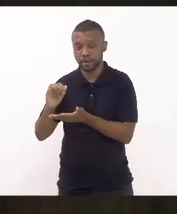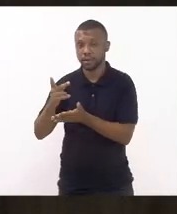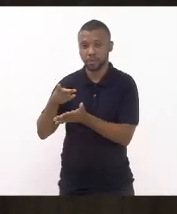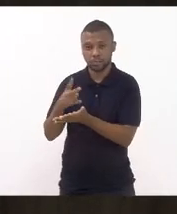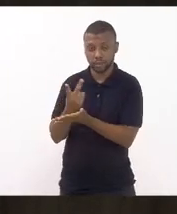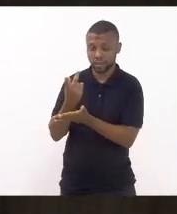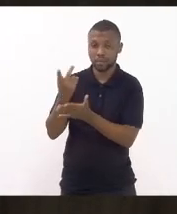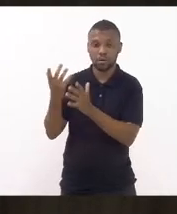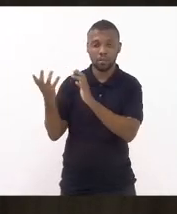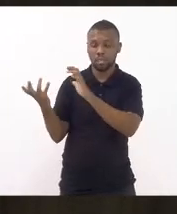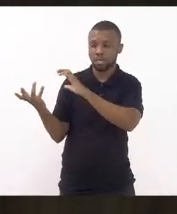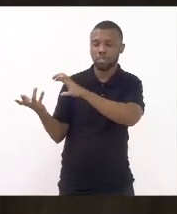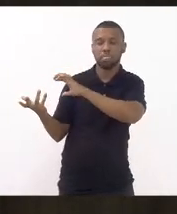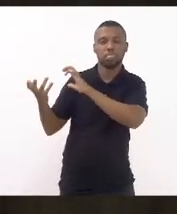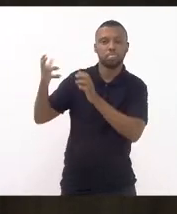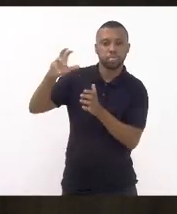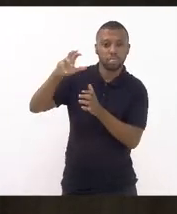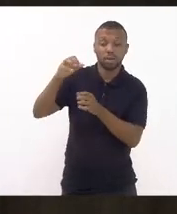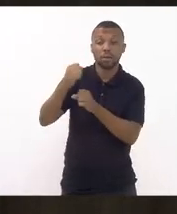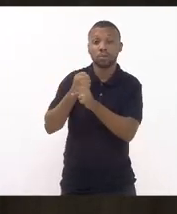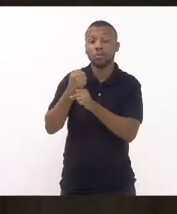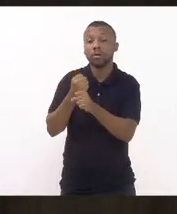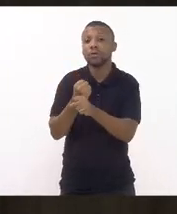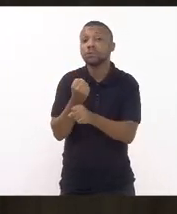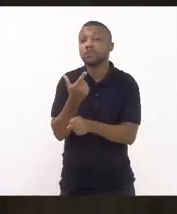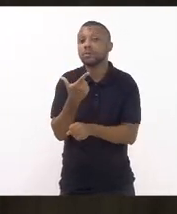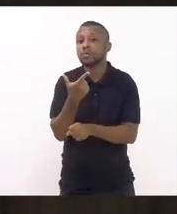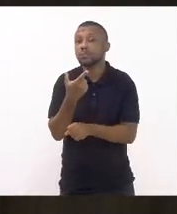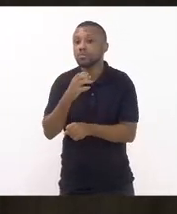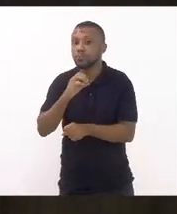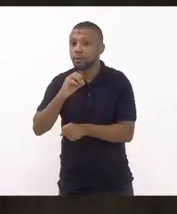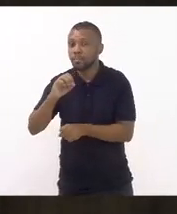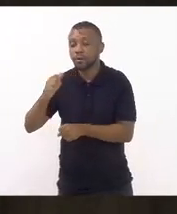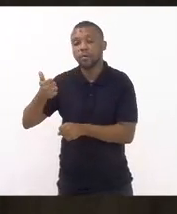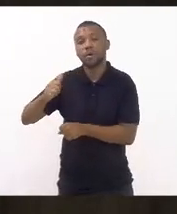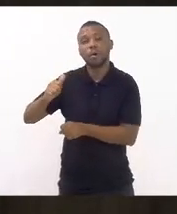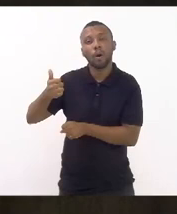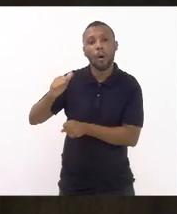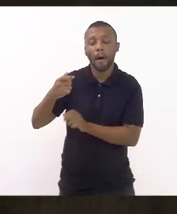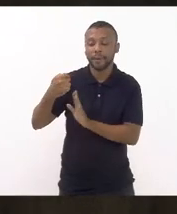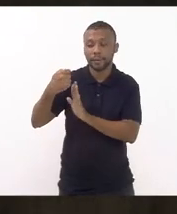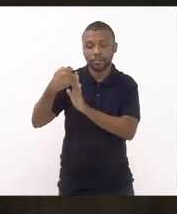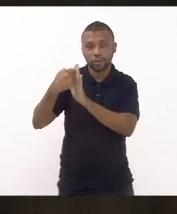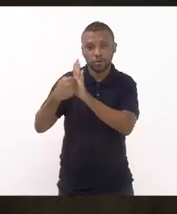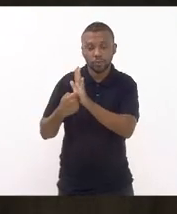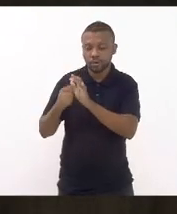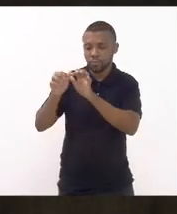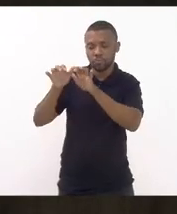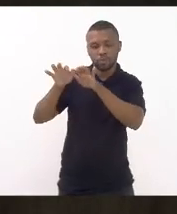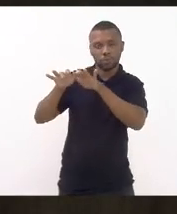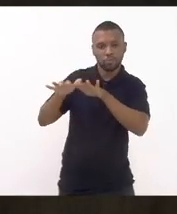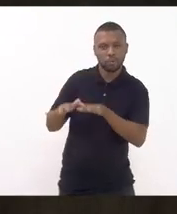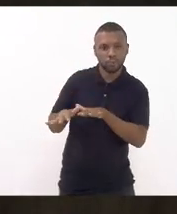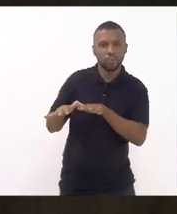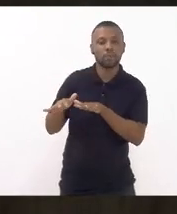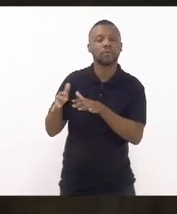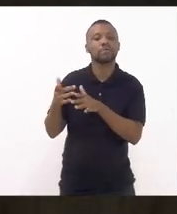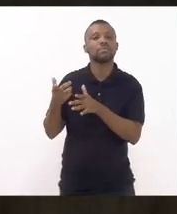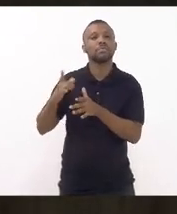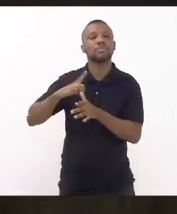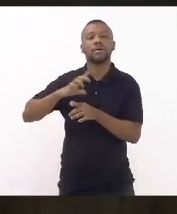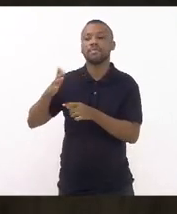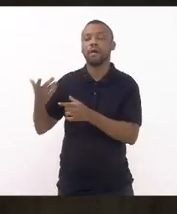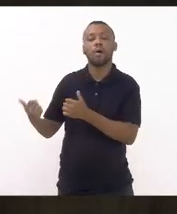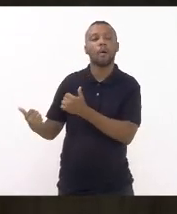serrana no ano de 2011. Esta redação foi construída com